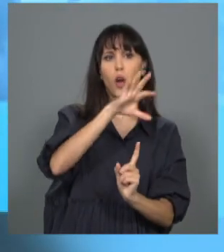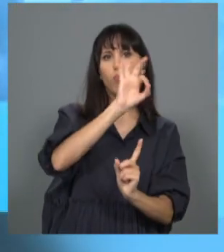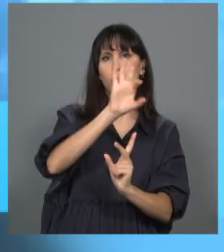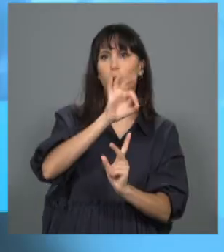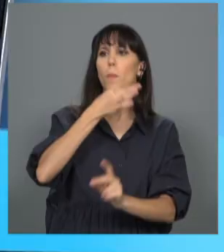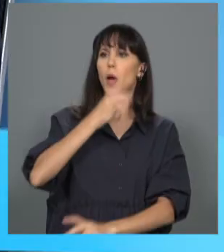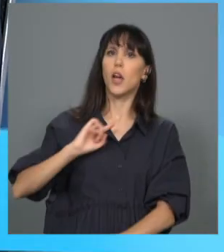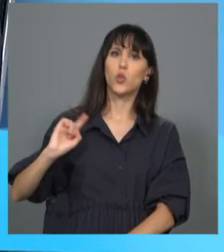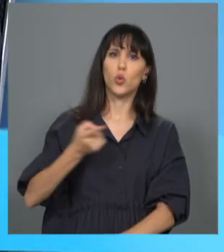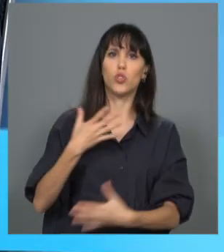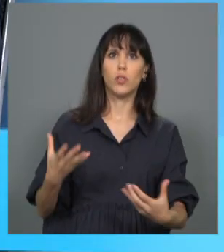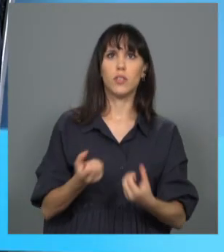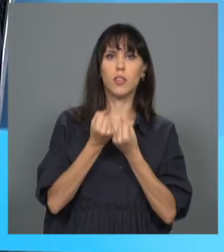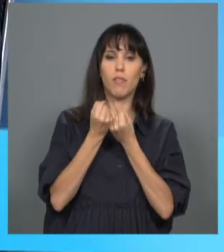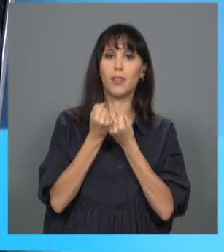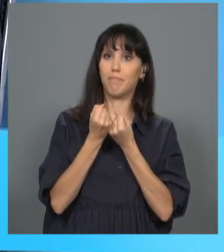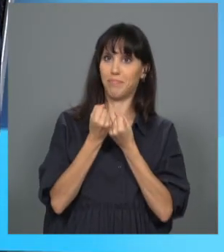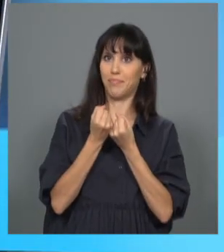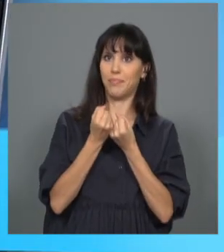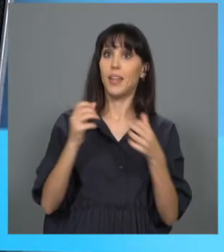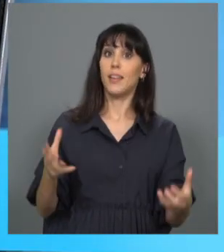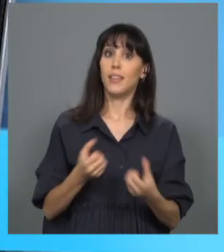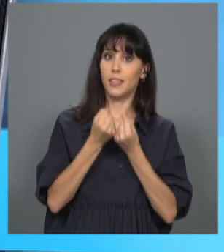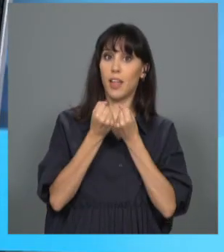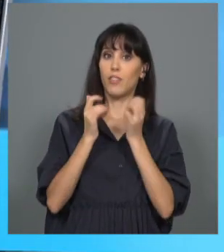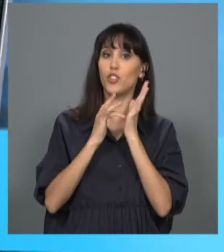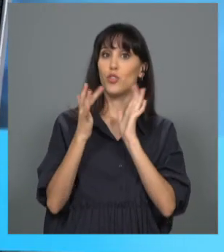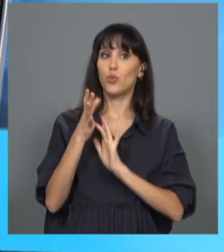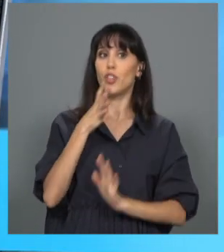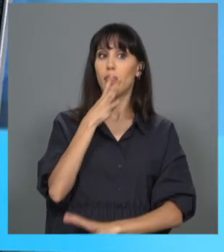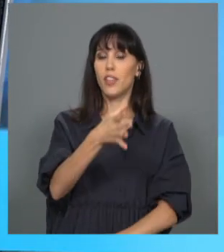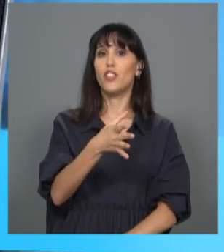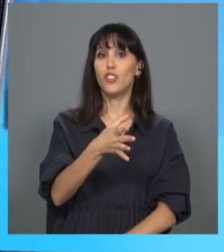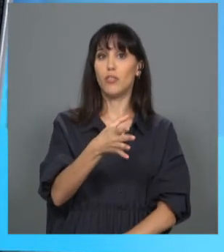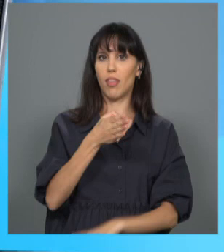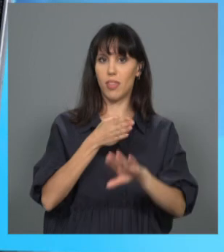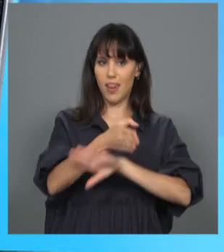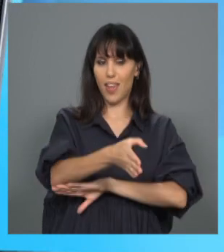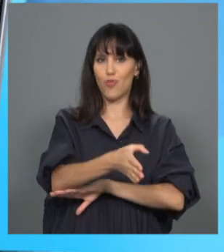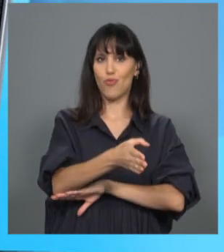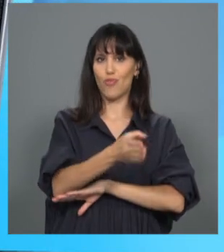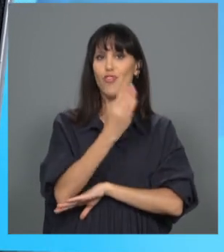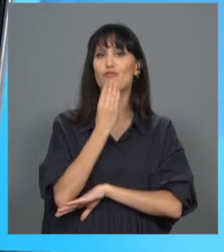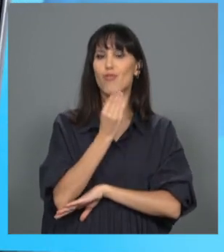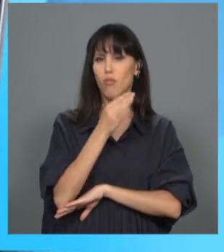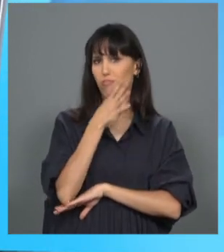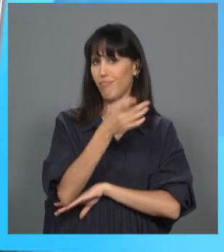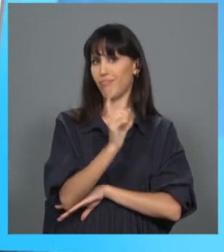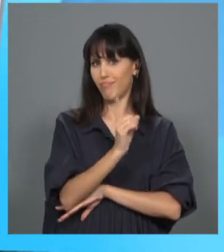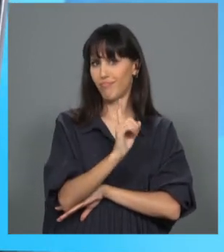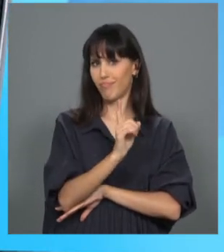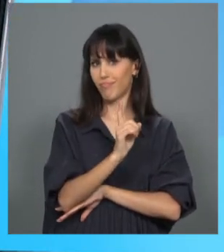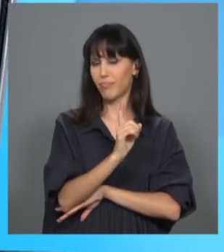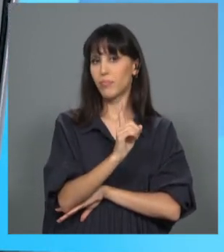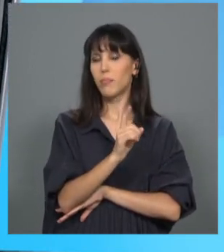universal? A salvação, Jesus não responde diretamente ao judeu. Ele pergunta-lhe, são